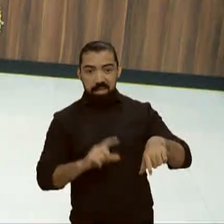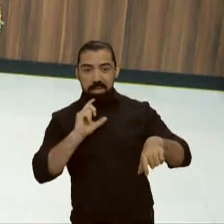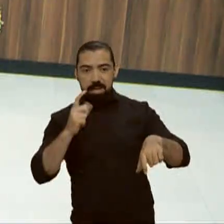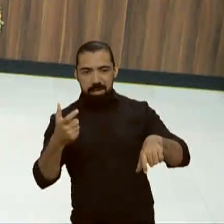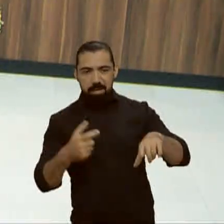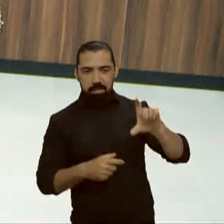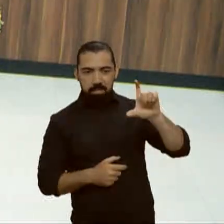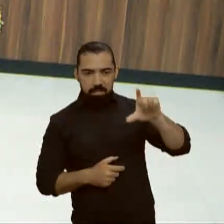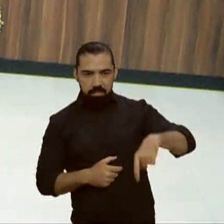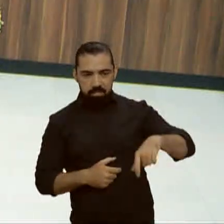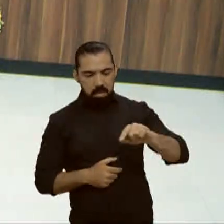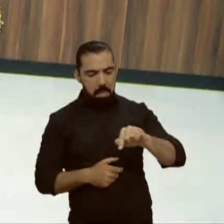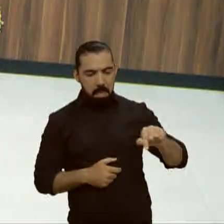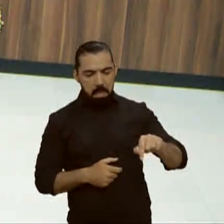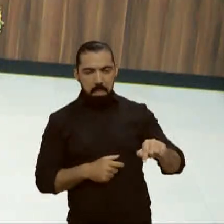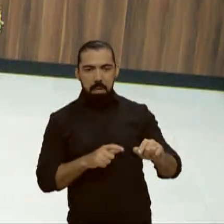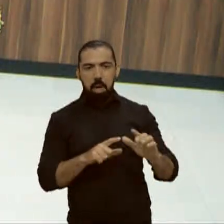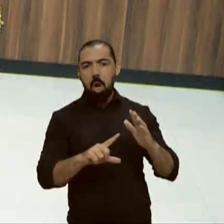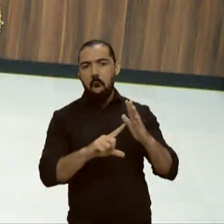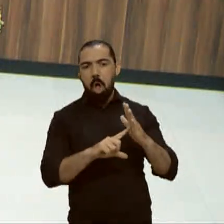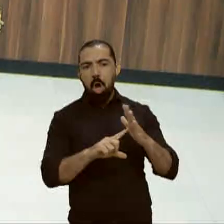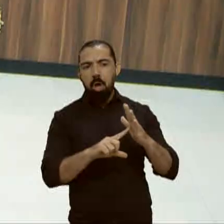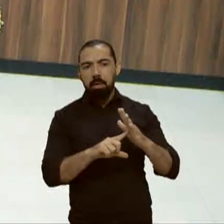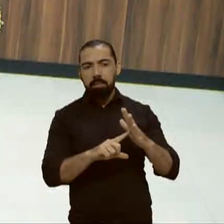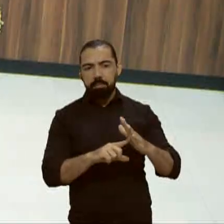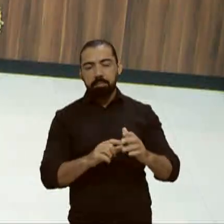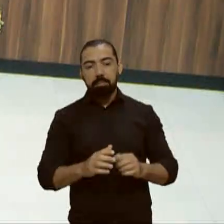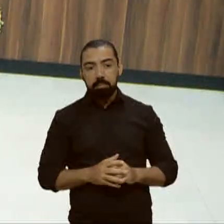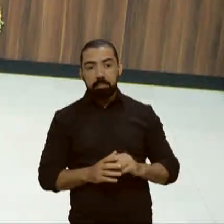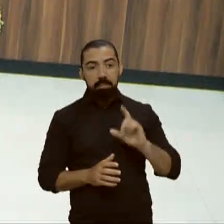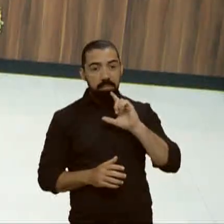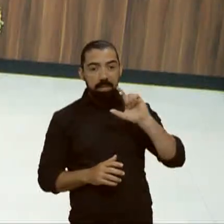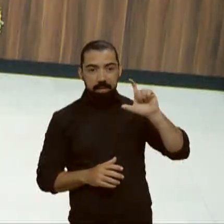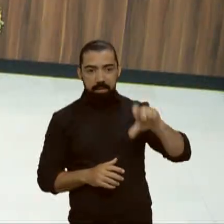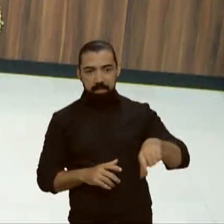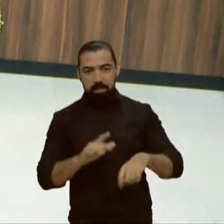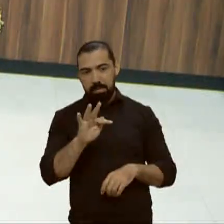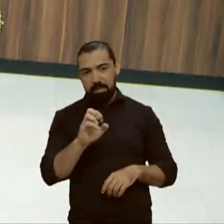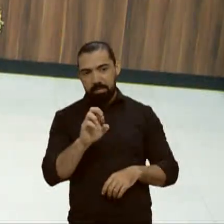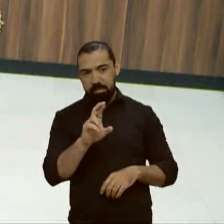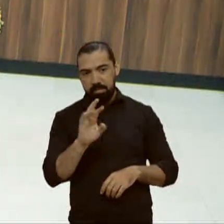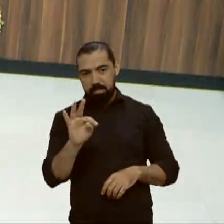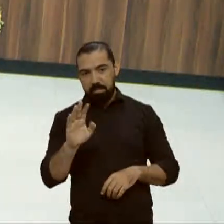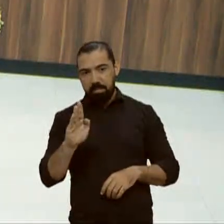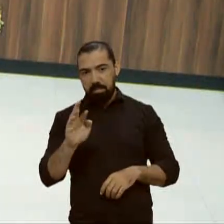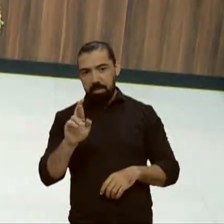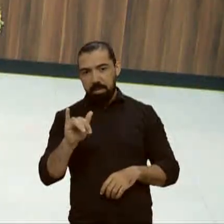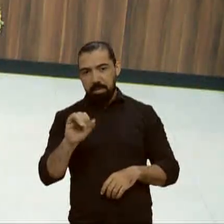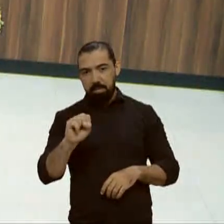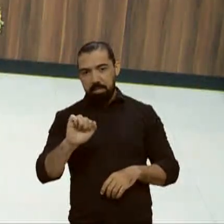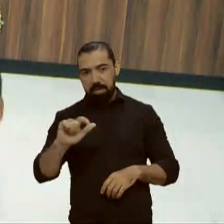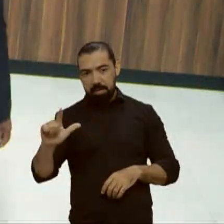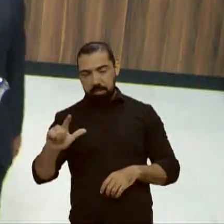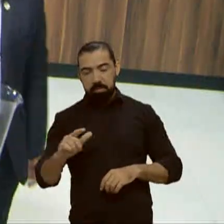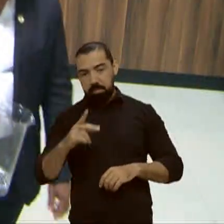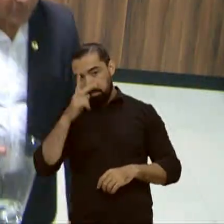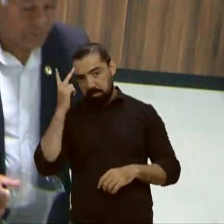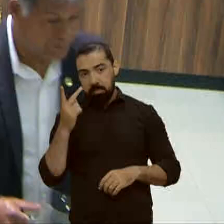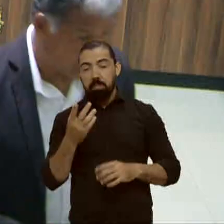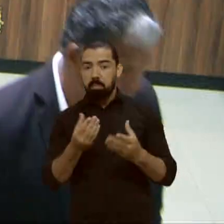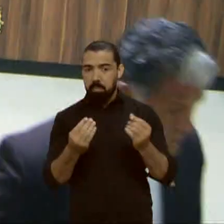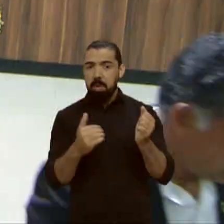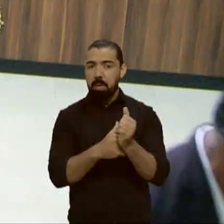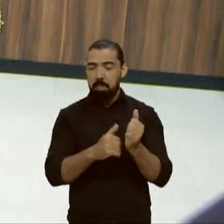determinada loja, foi o cartão da Forte Brasil, né? Vale ressaltar, falar, porque não é nenhum segredo. E muitos amigos já foram